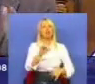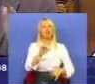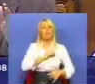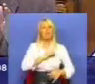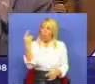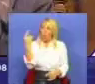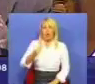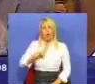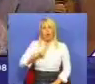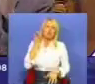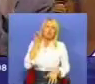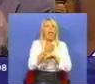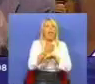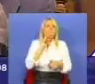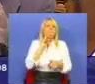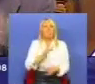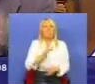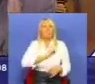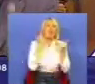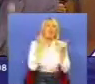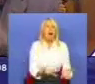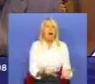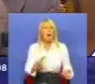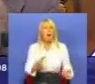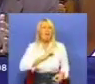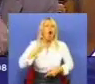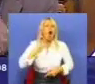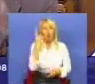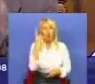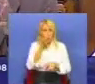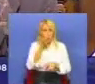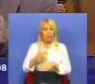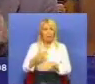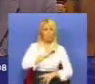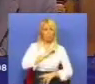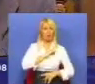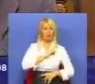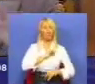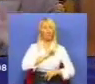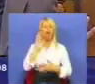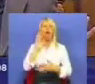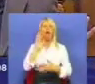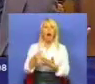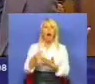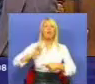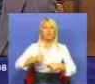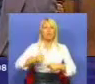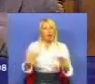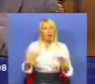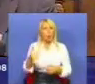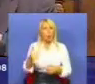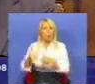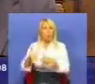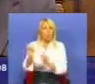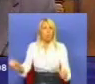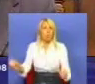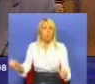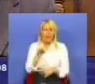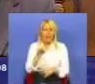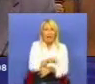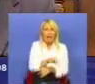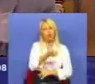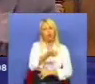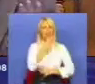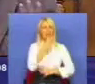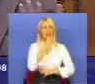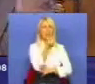privatizar, sim senhor. Privatizar o quê? Privatizar onde os setores privados que vão ser beneficiários não têm concorrência. São eles que estabelecem os